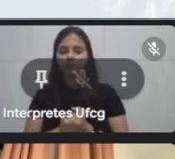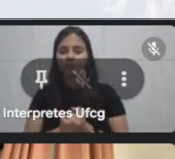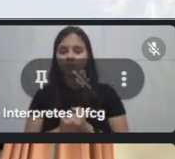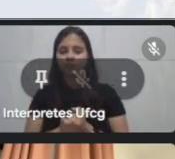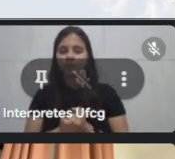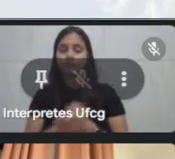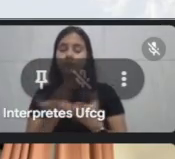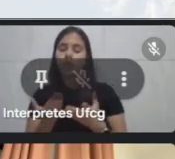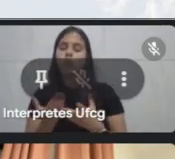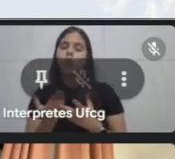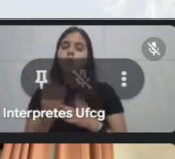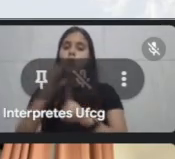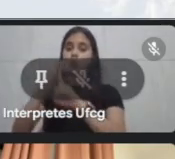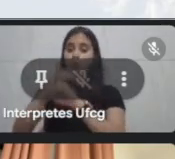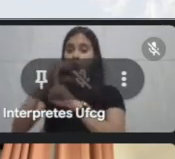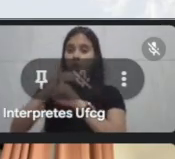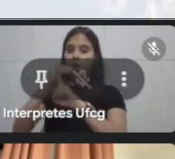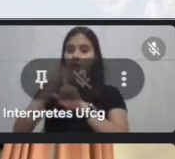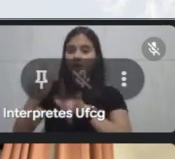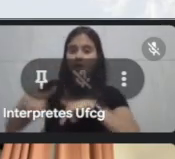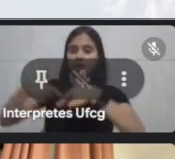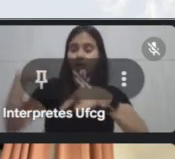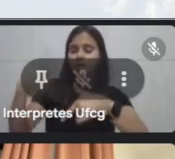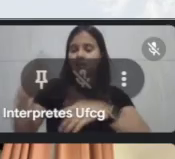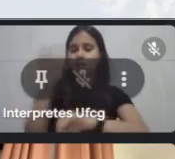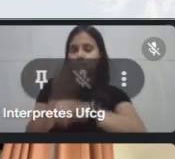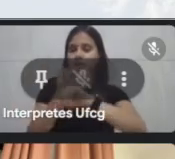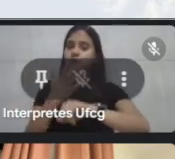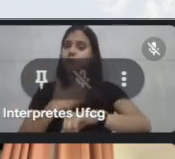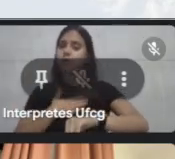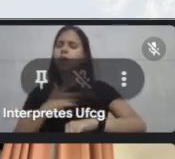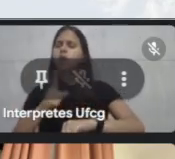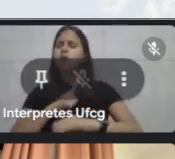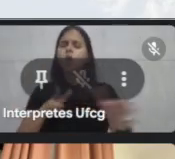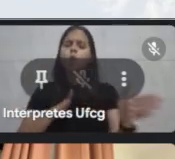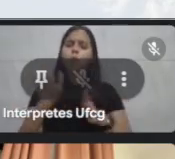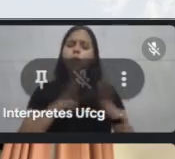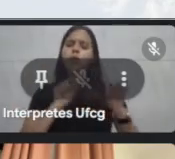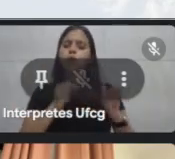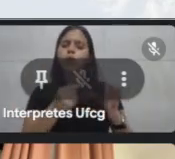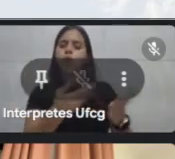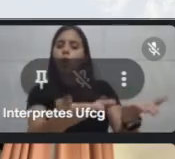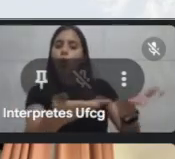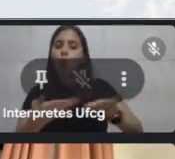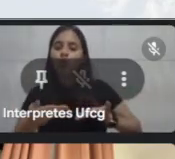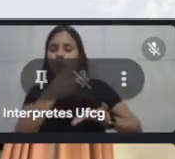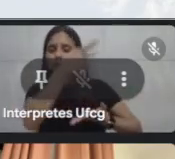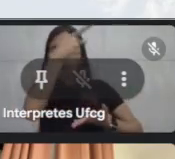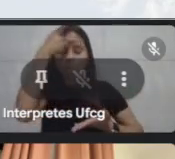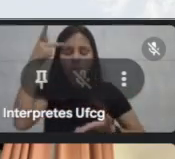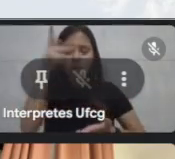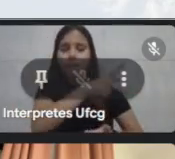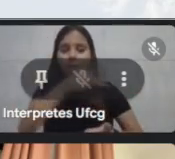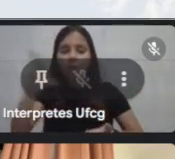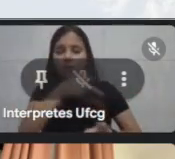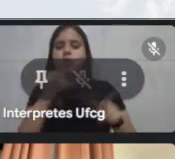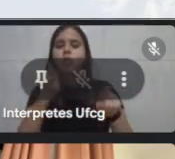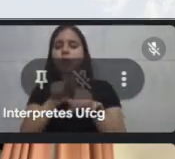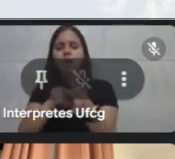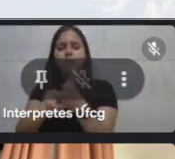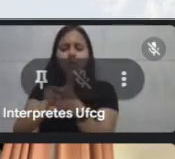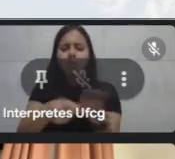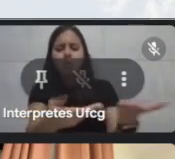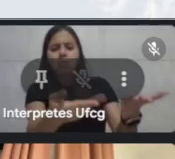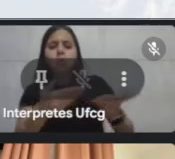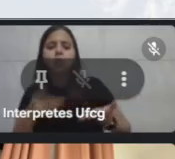Dentro do cronograma de atividades realizadas nesta disciplina, há um momento em que convido professores e pesquisadores para